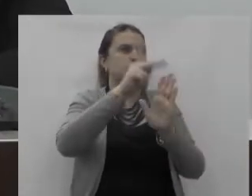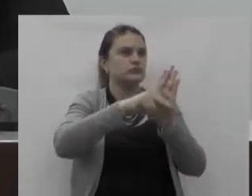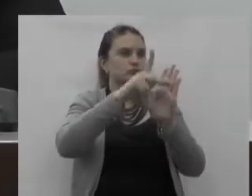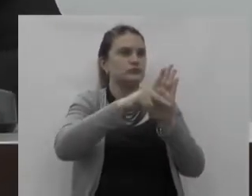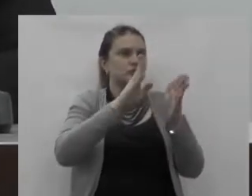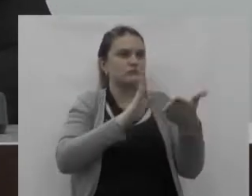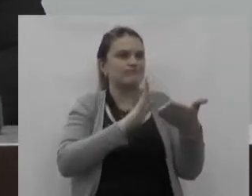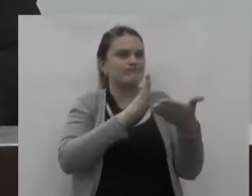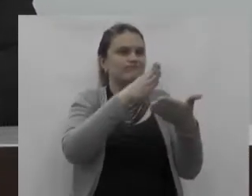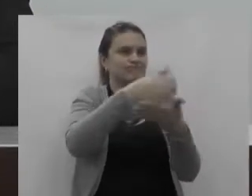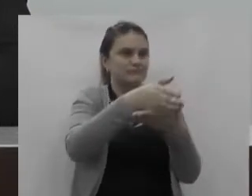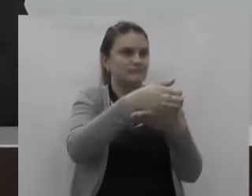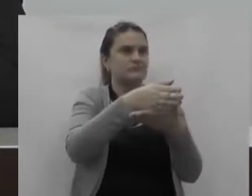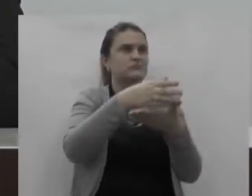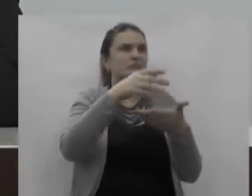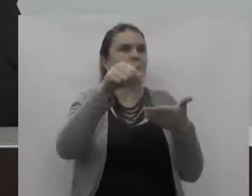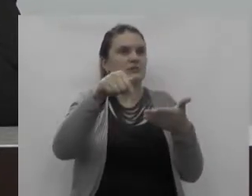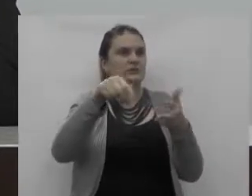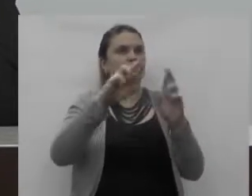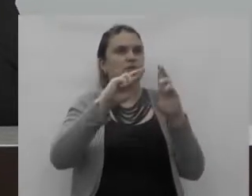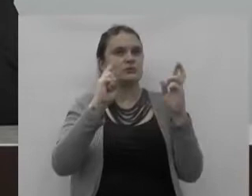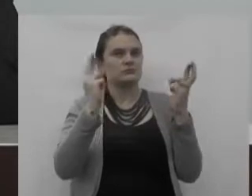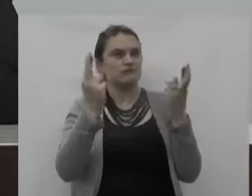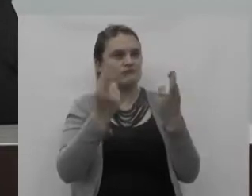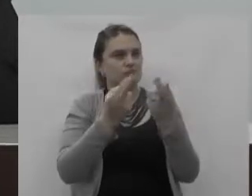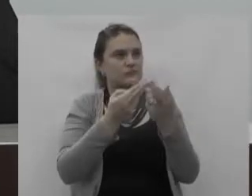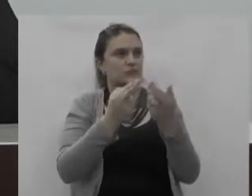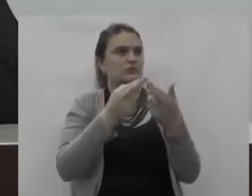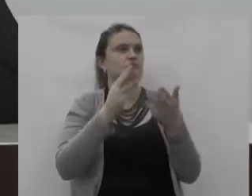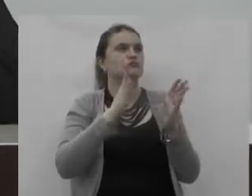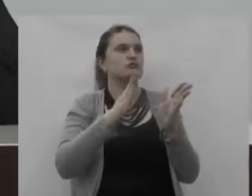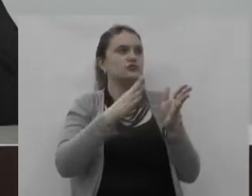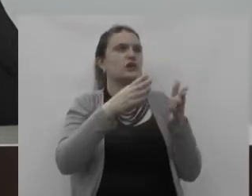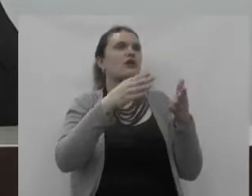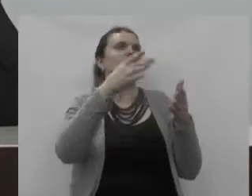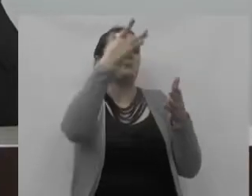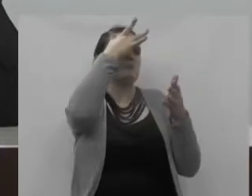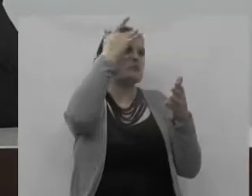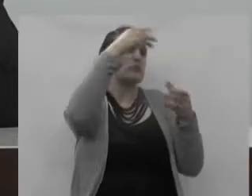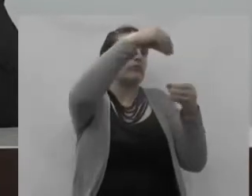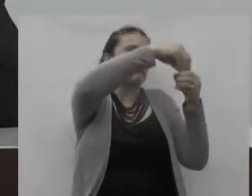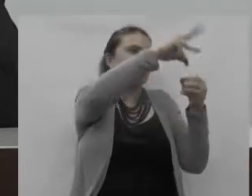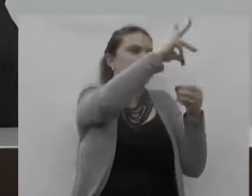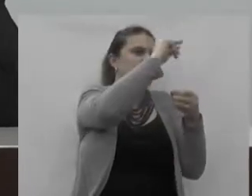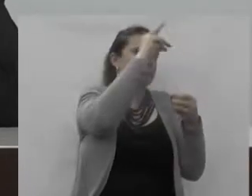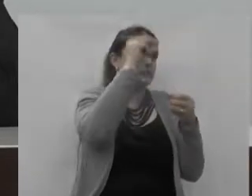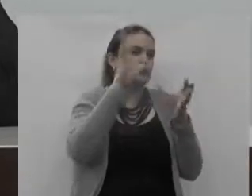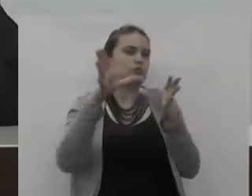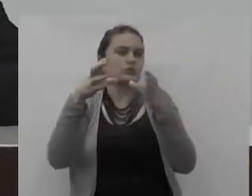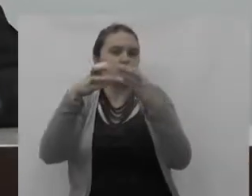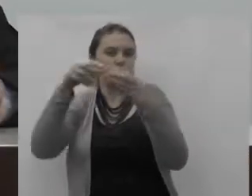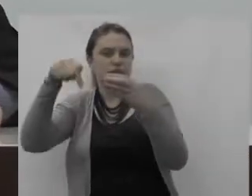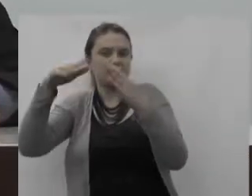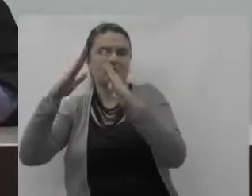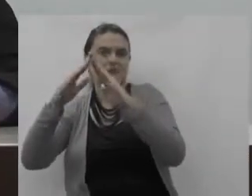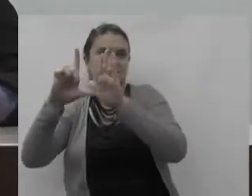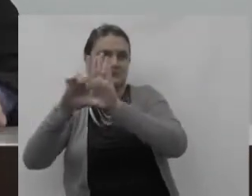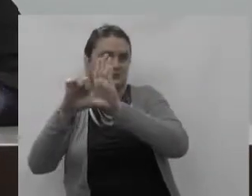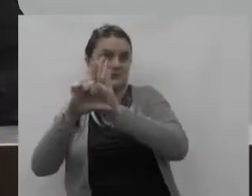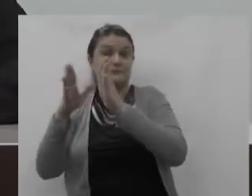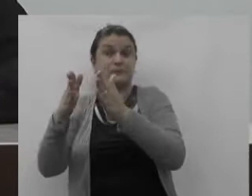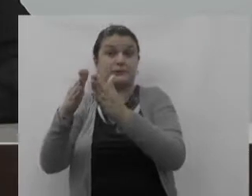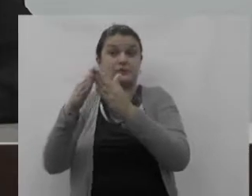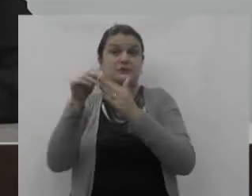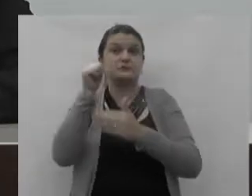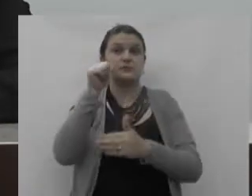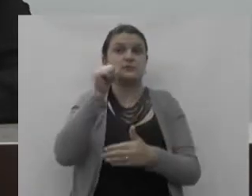projetos, então, que deram entrada nessa sessão ordinária serão remetidos às devidas comissões permanentes.